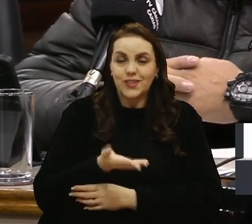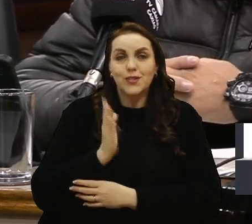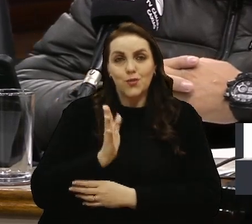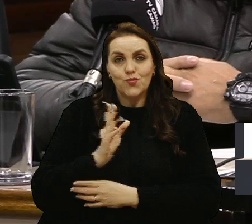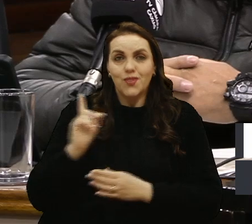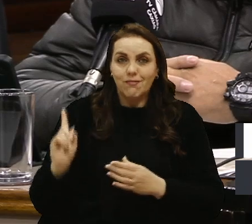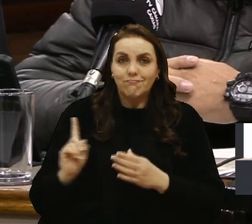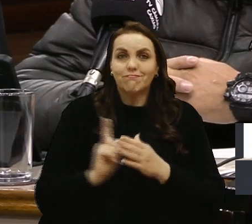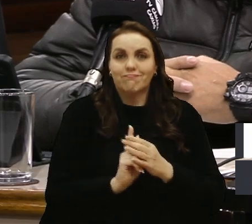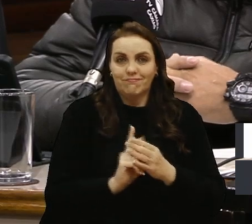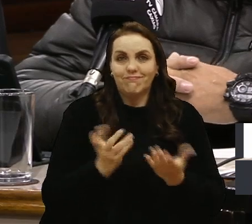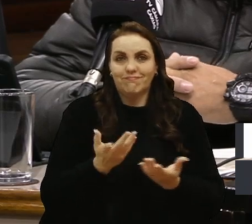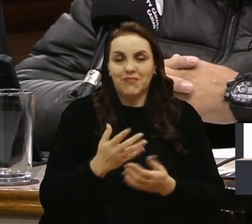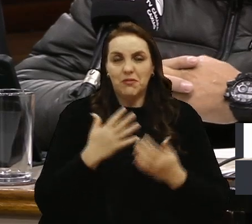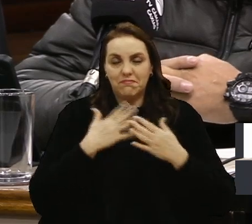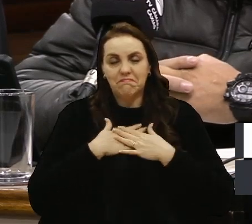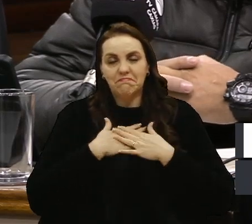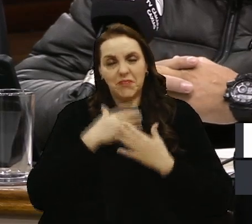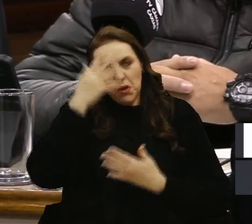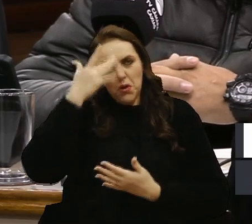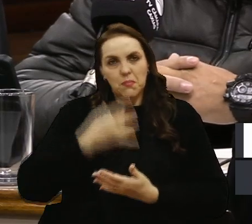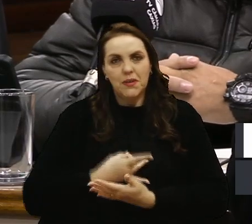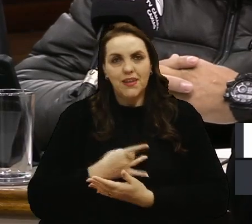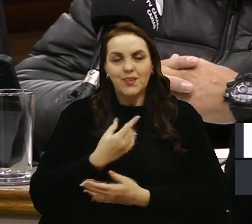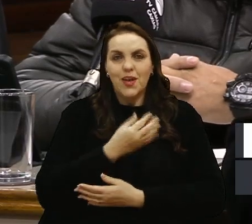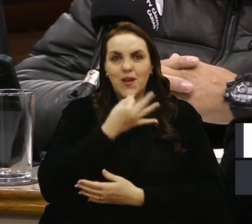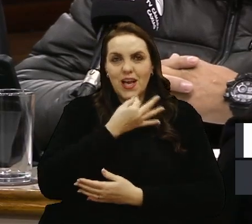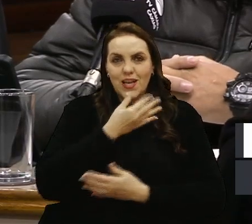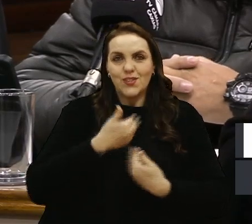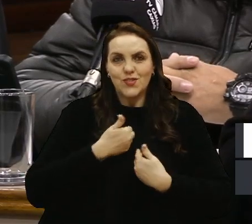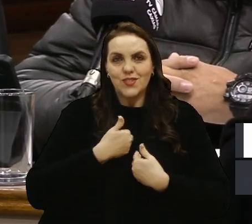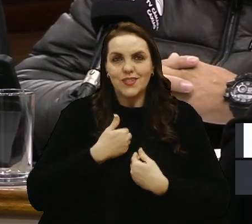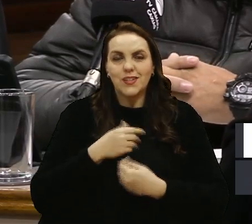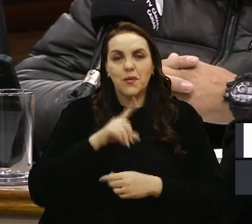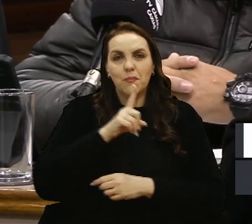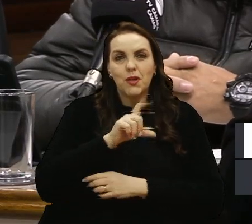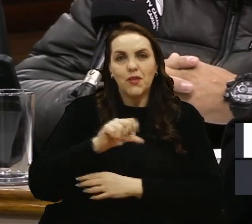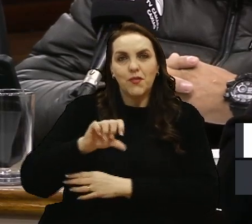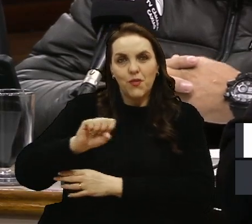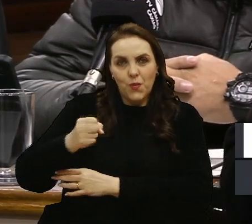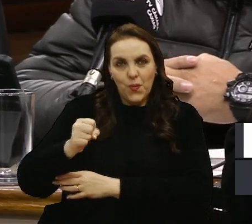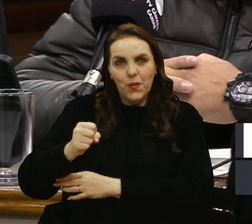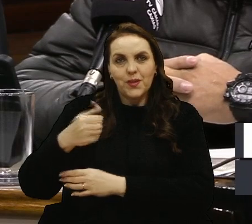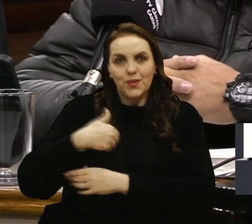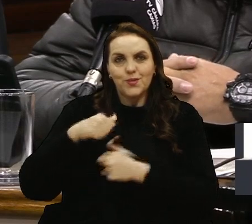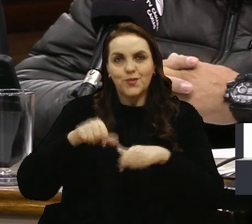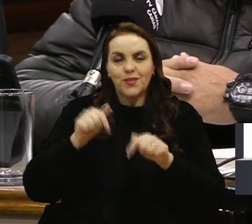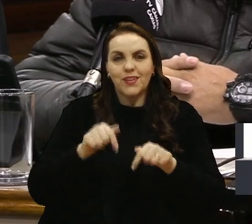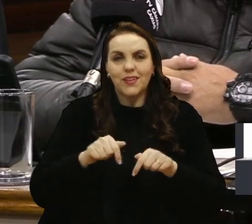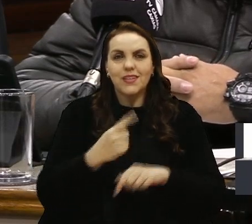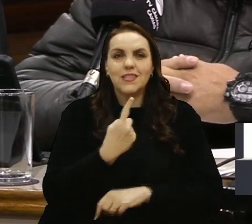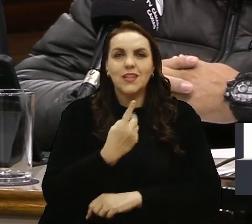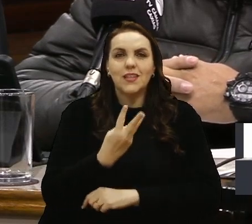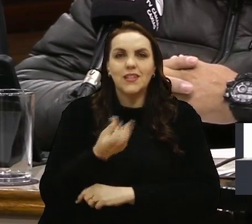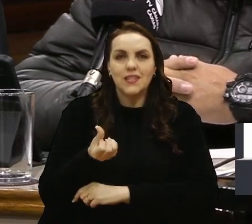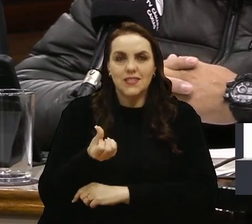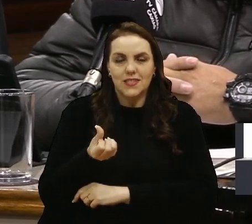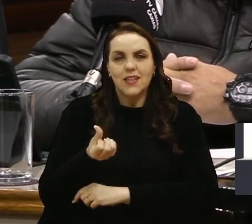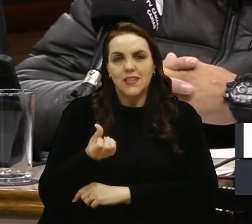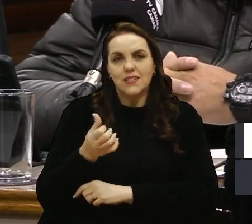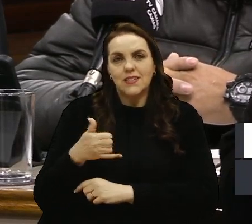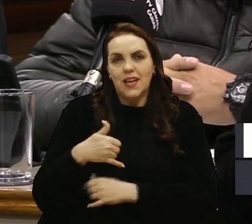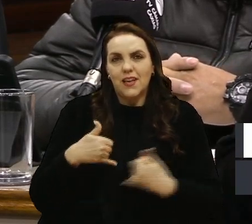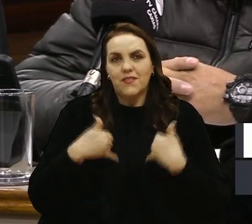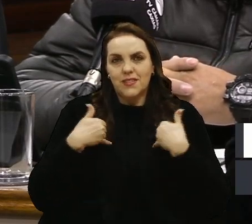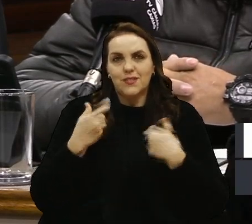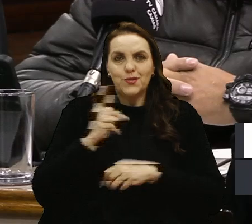considero um caxiense, né, que desde 98 estou aqui, pelos 136 anos, que completa agora no dia 20. Quero também